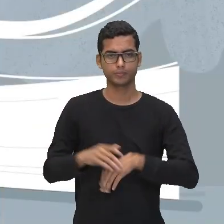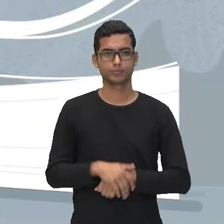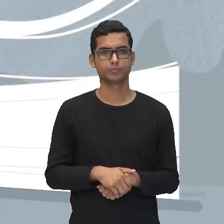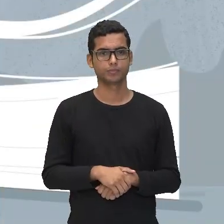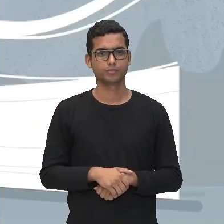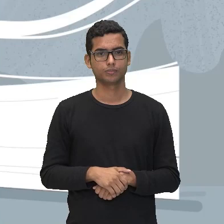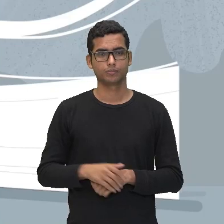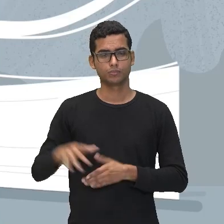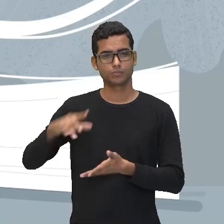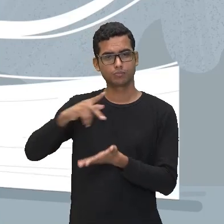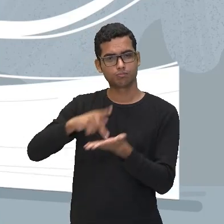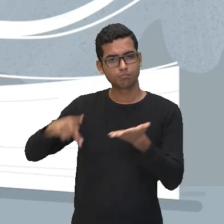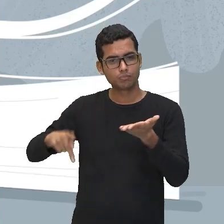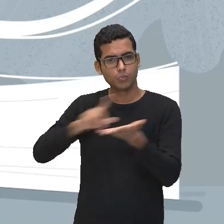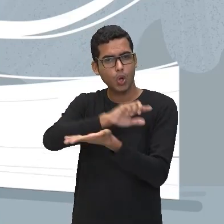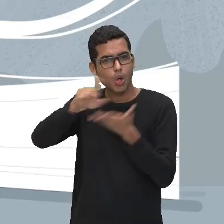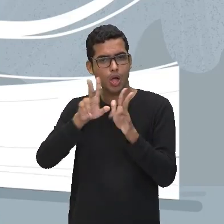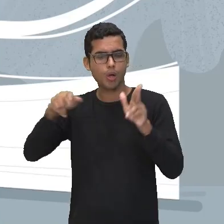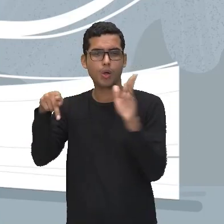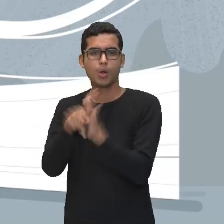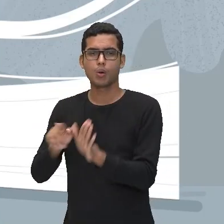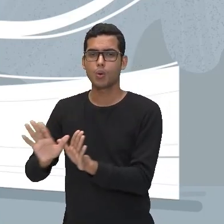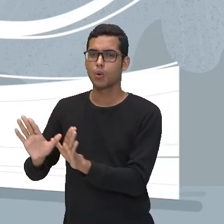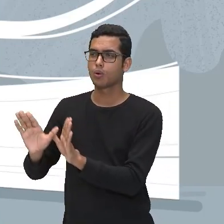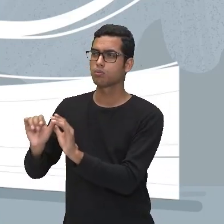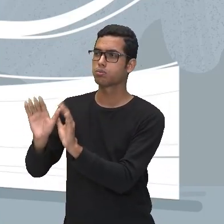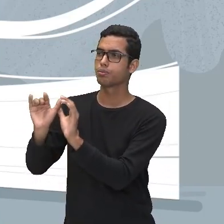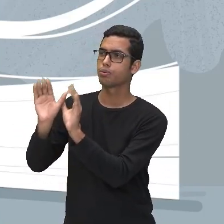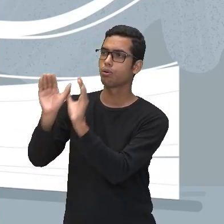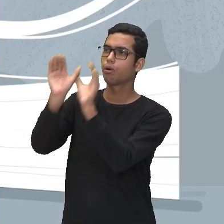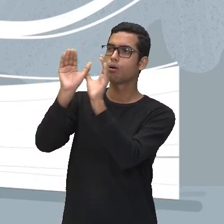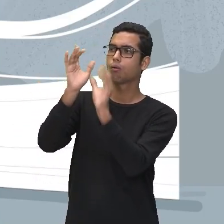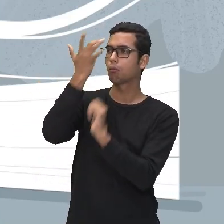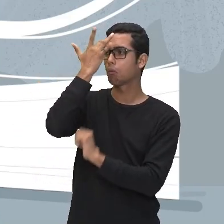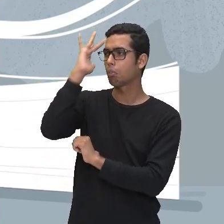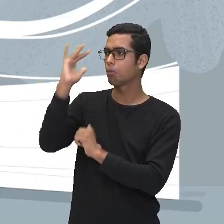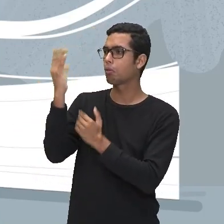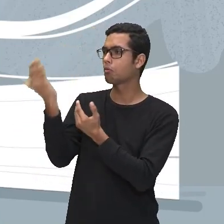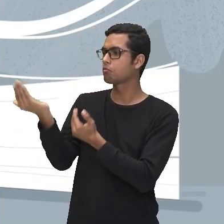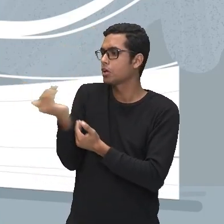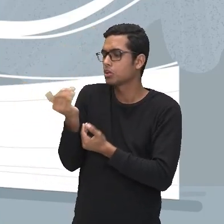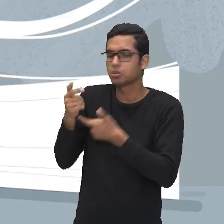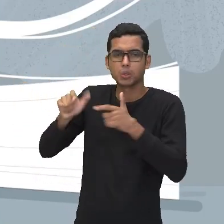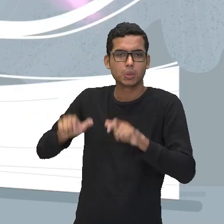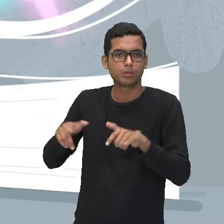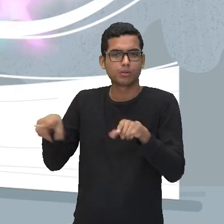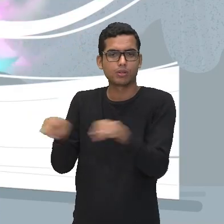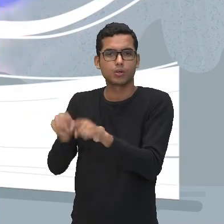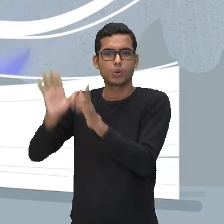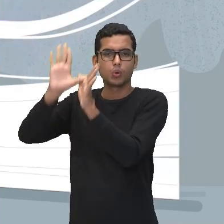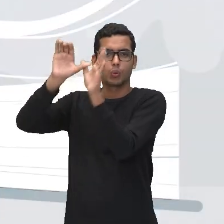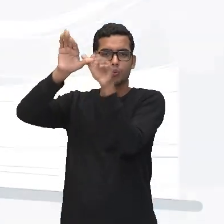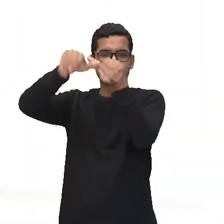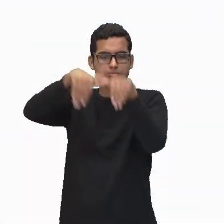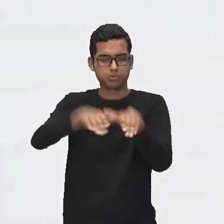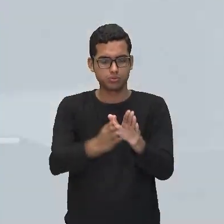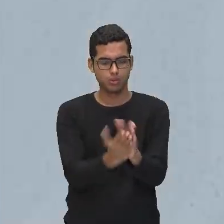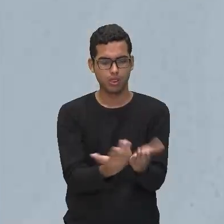Os poemas são pássaros que chegam, não se sabe de onde, e pousam no livro que